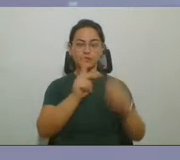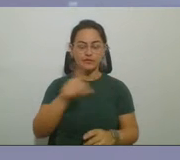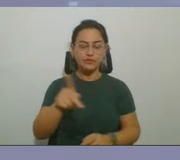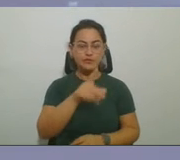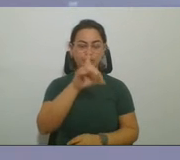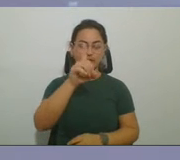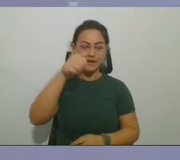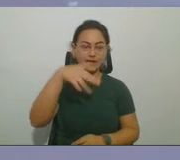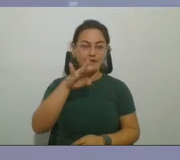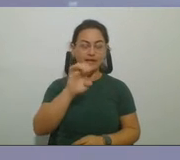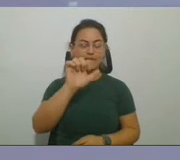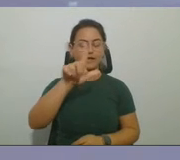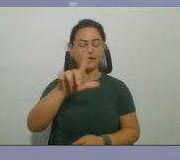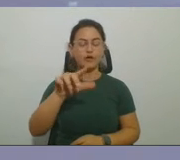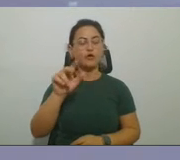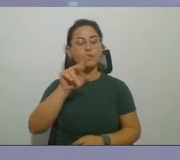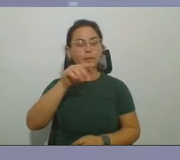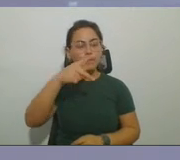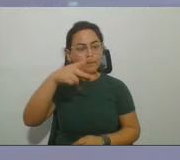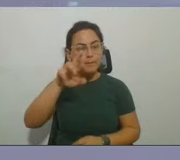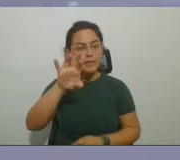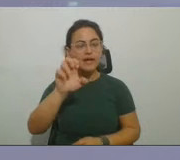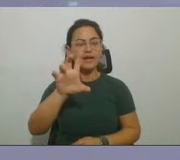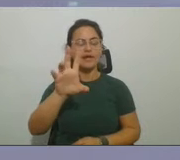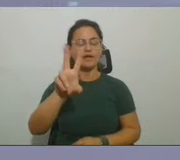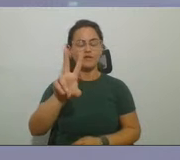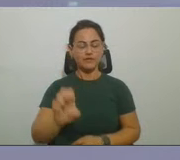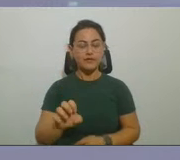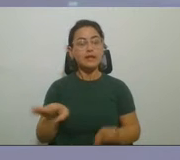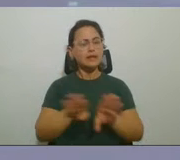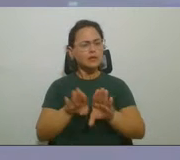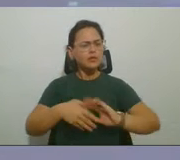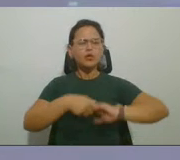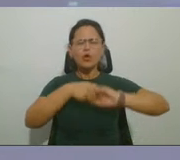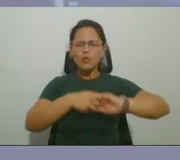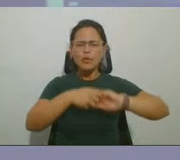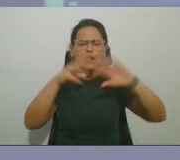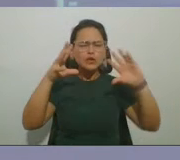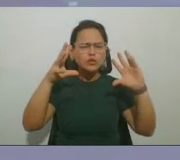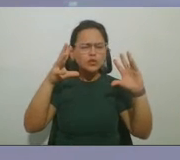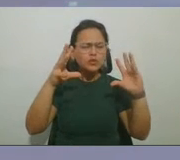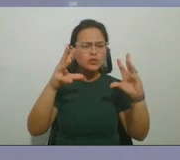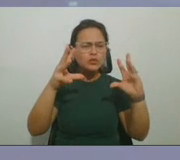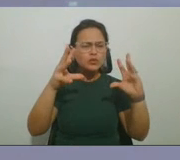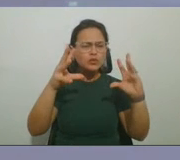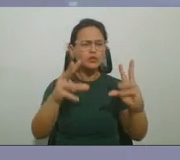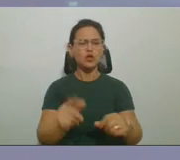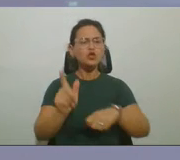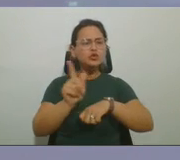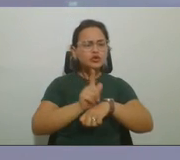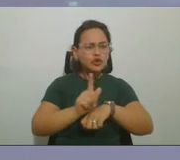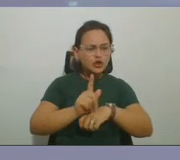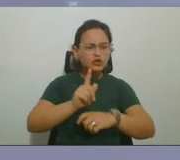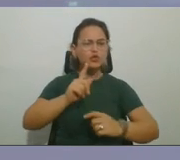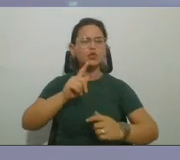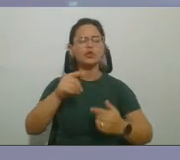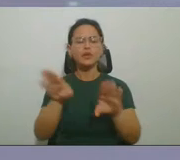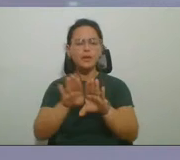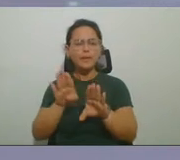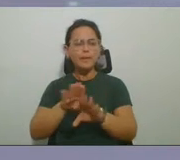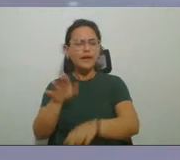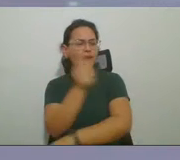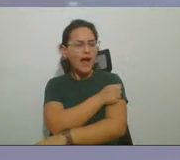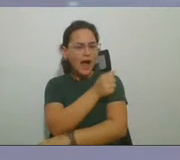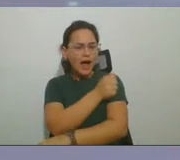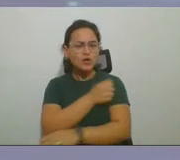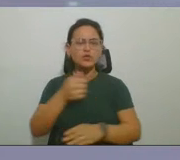gostaria de cumprimentar a todos os gestores estudantes presentes neste ato, estendendo